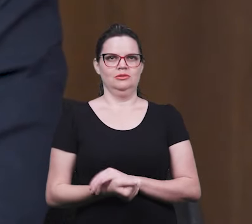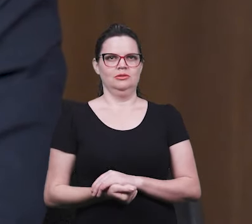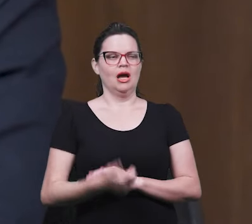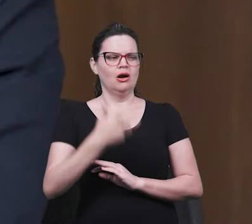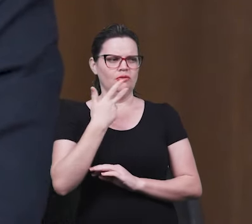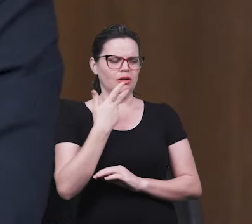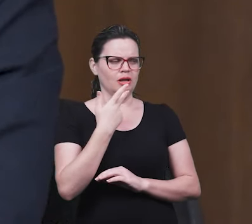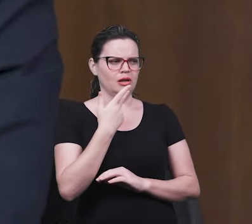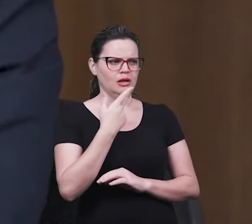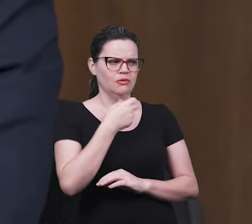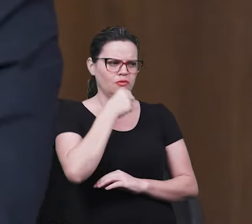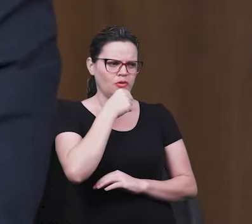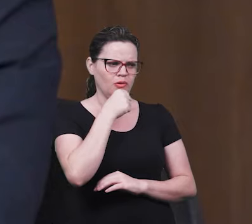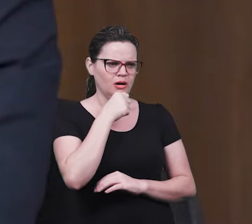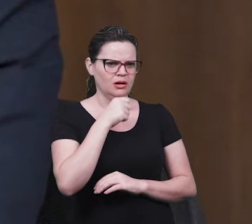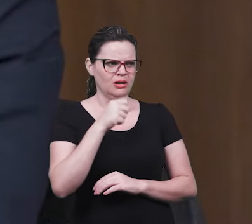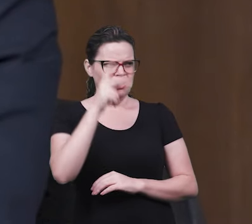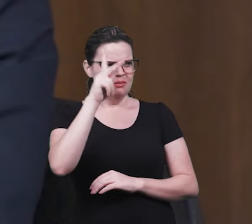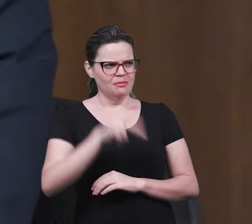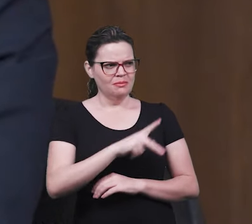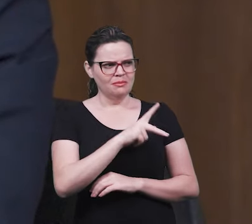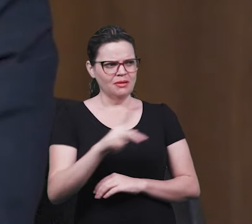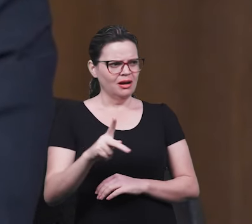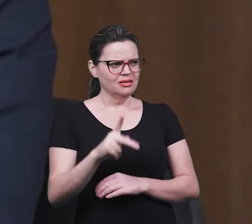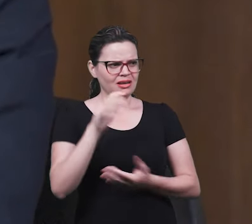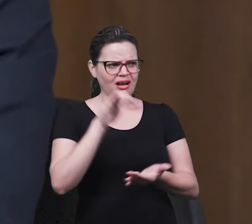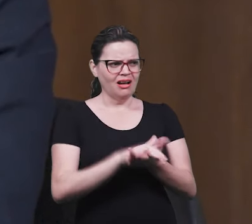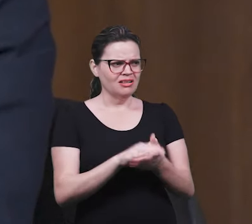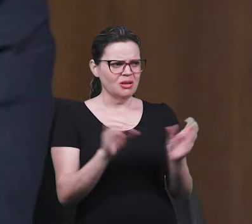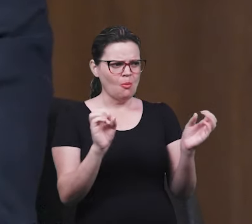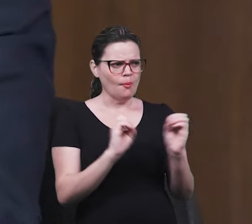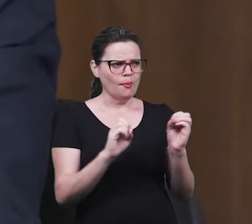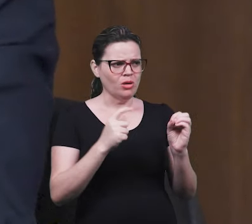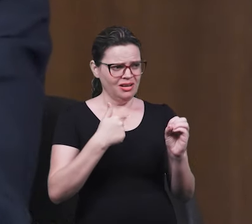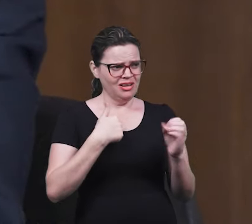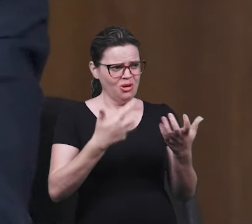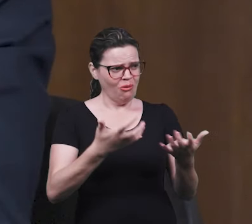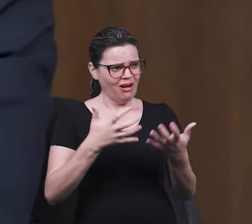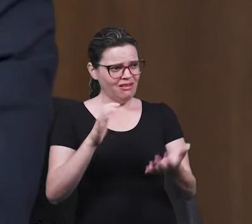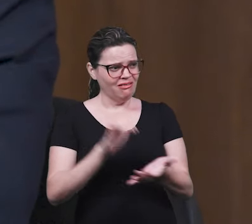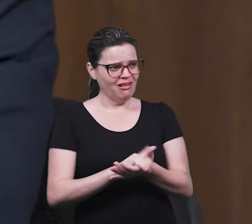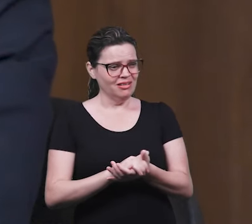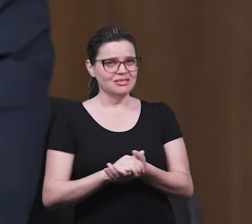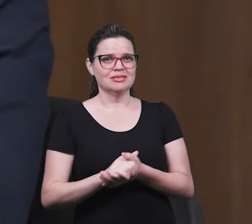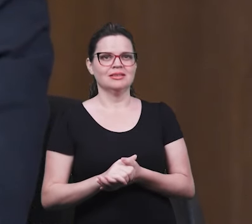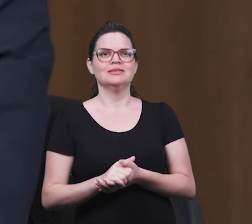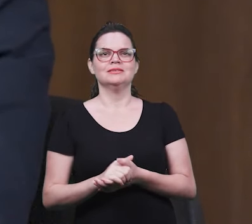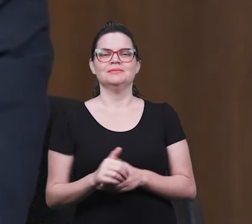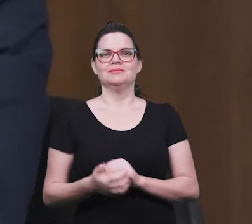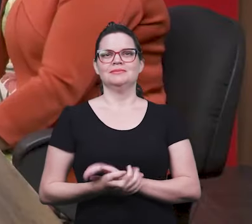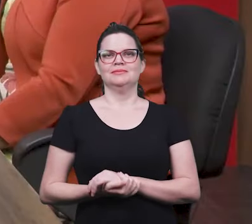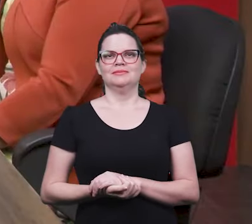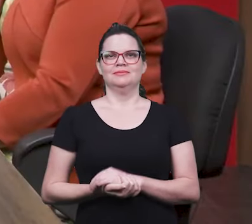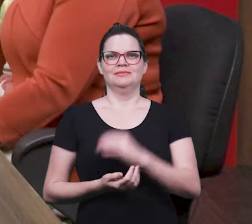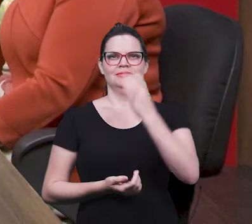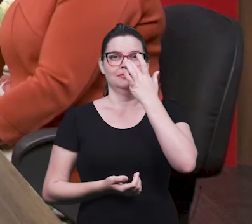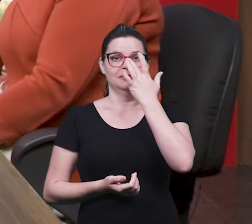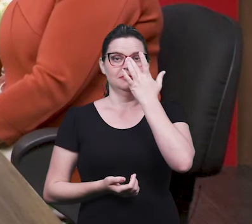casa. E eu quero casar, falei para ele. Mas aí ele... Descobriu que, rápido, né? Aí